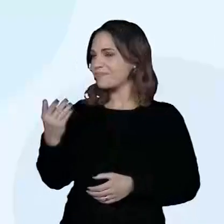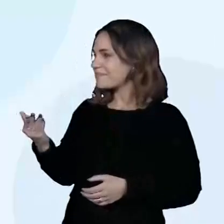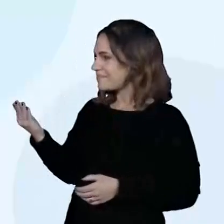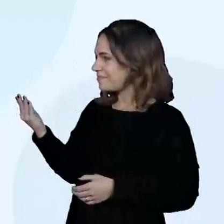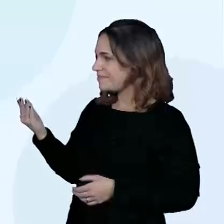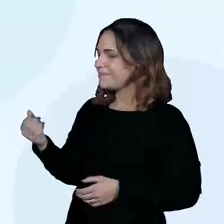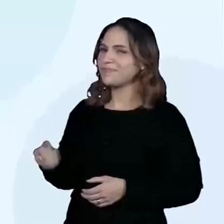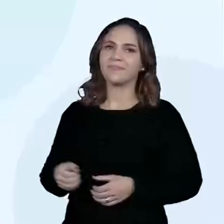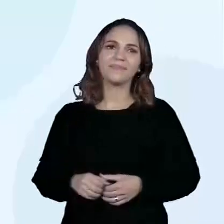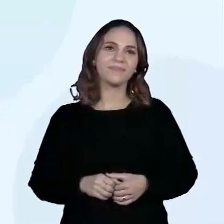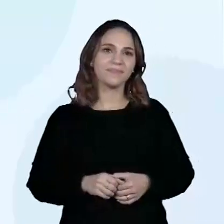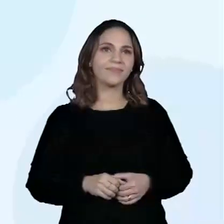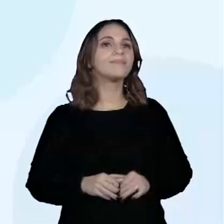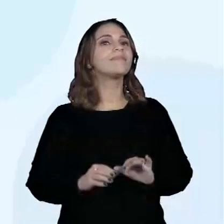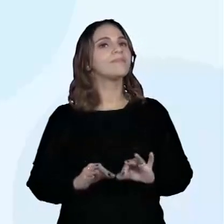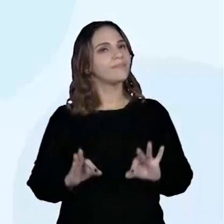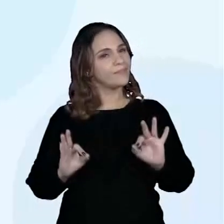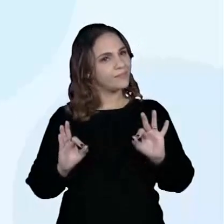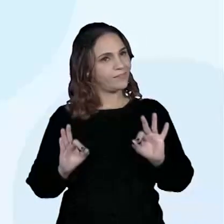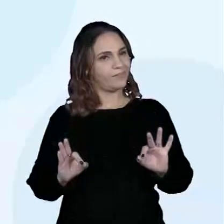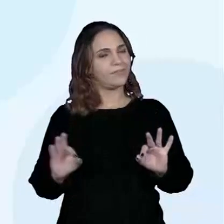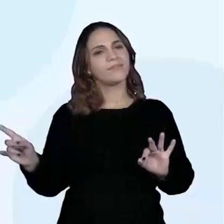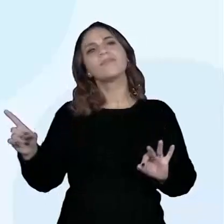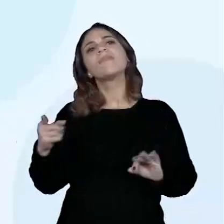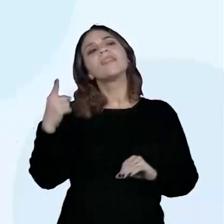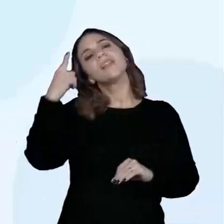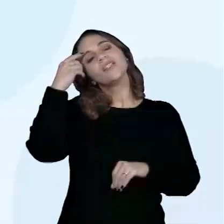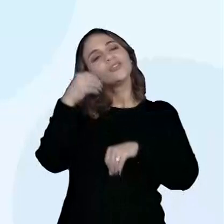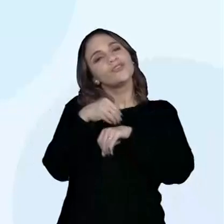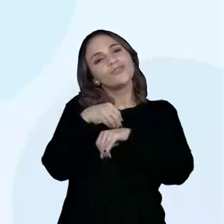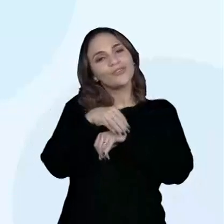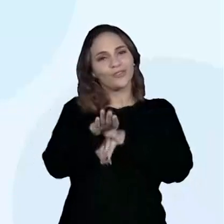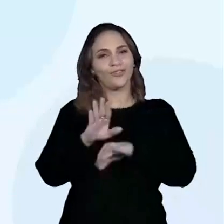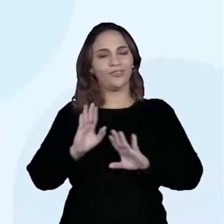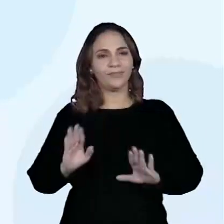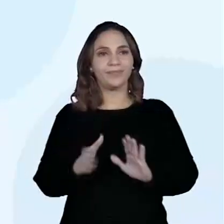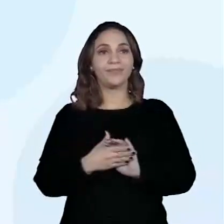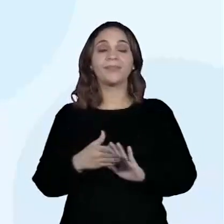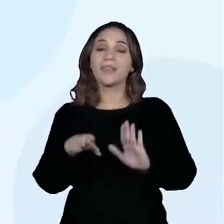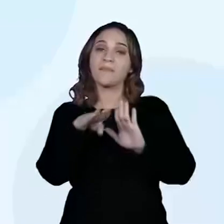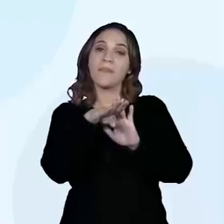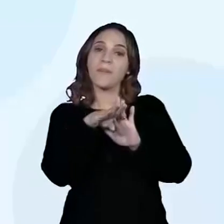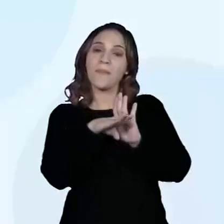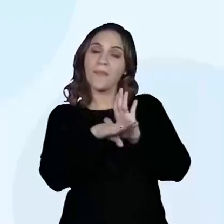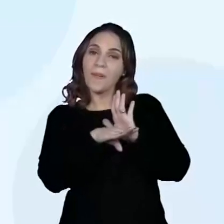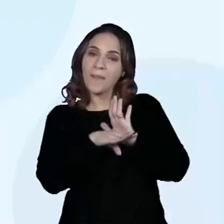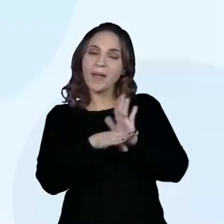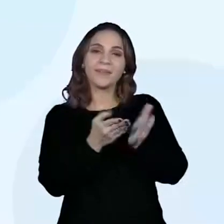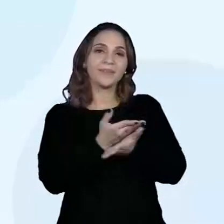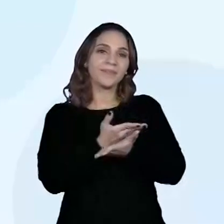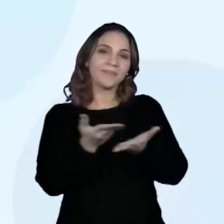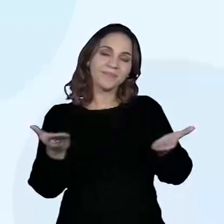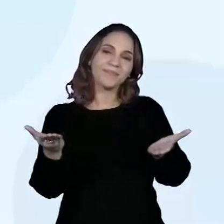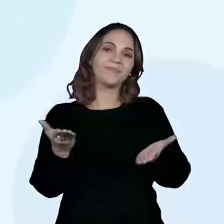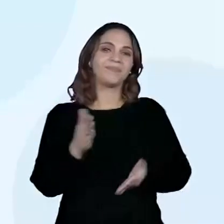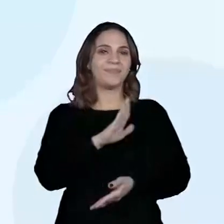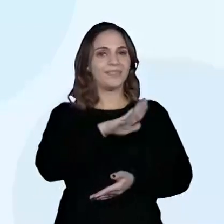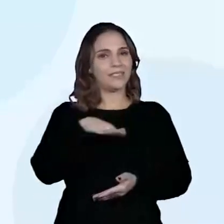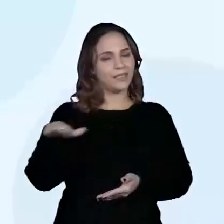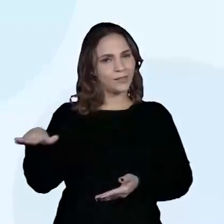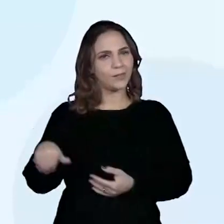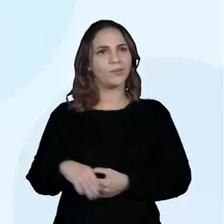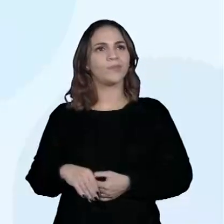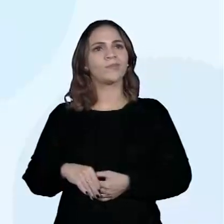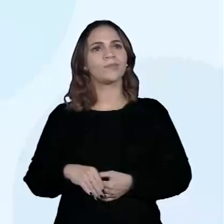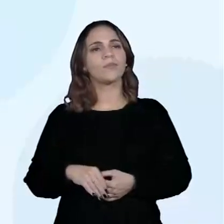rapidão, justamente porque é uma sugestão. Roteiro para os nossos amiguinhos, tudo o